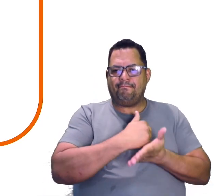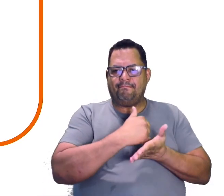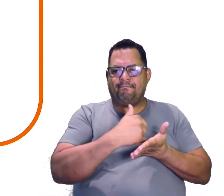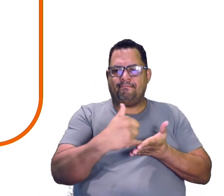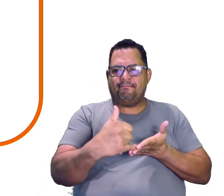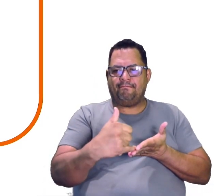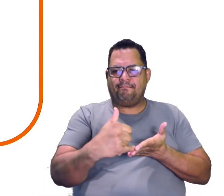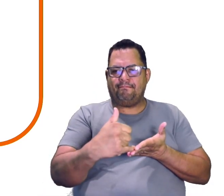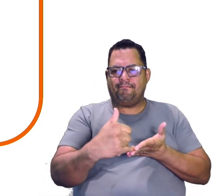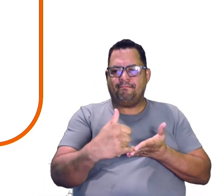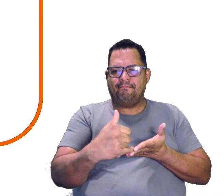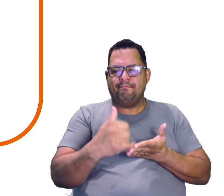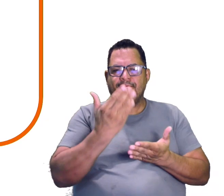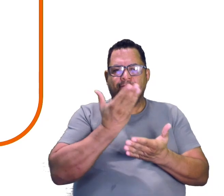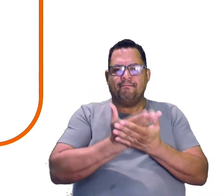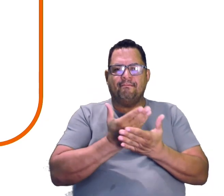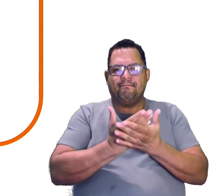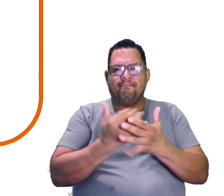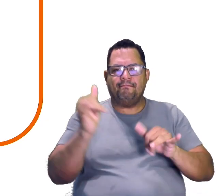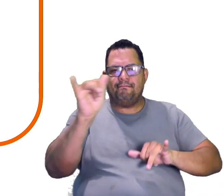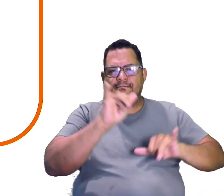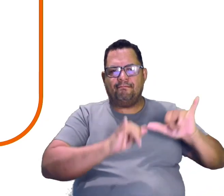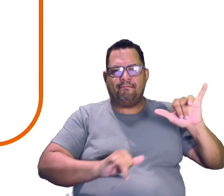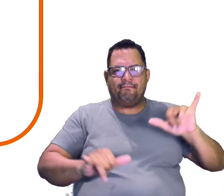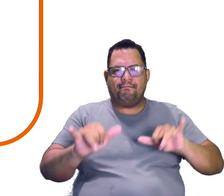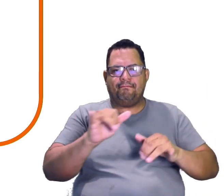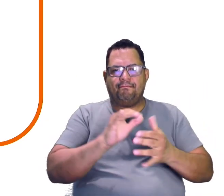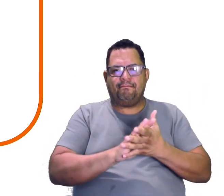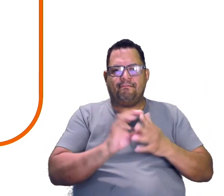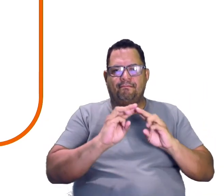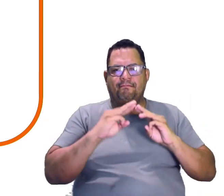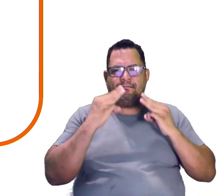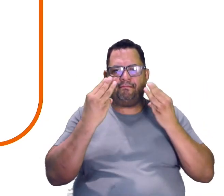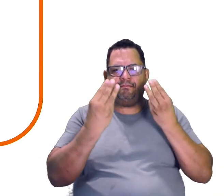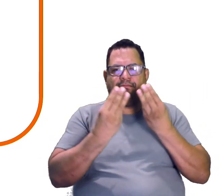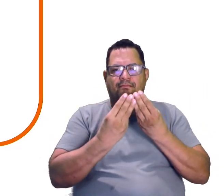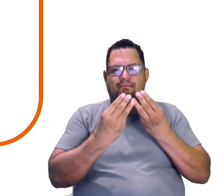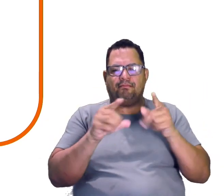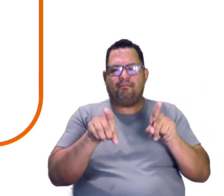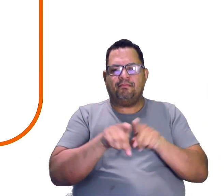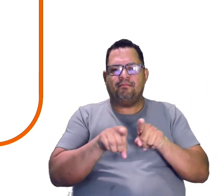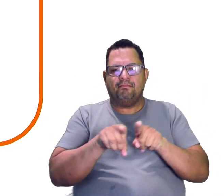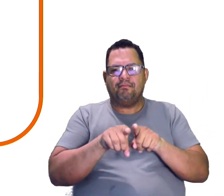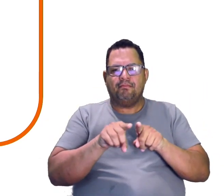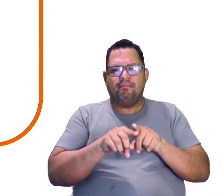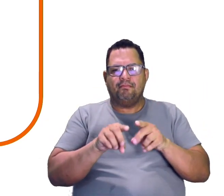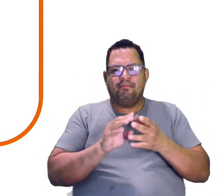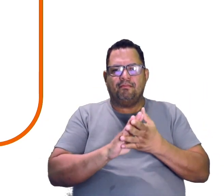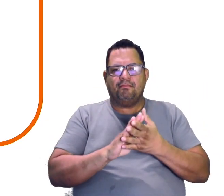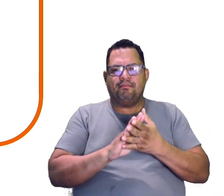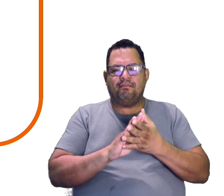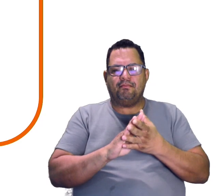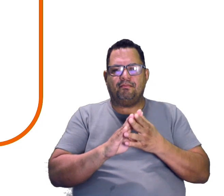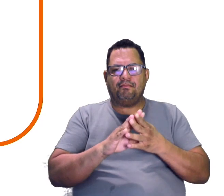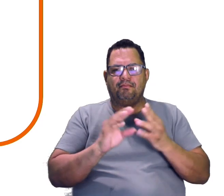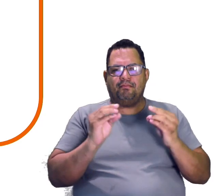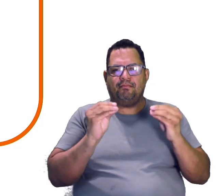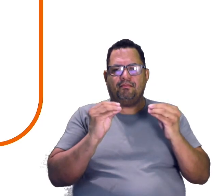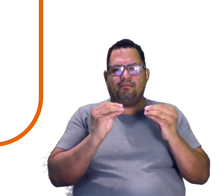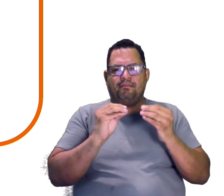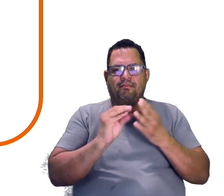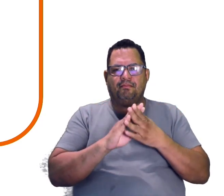química, grandezas físicas, são elas massa e volume, também a